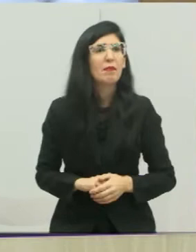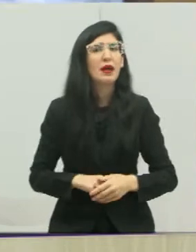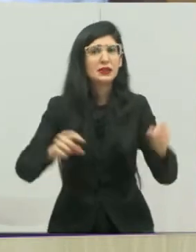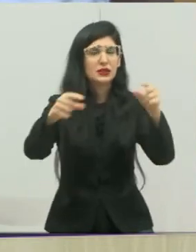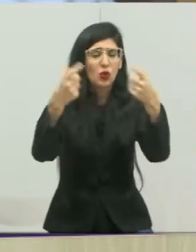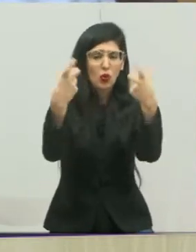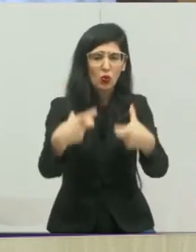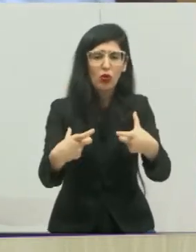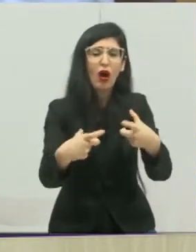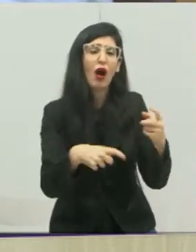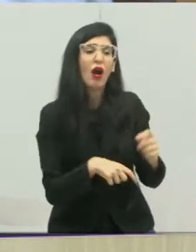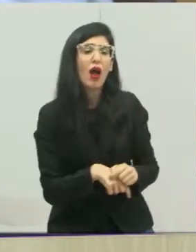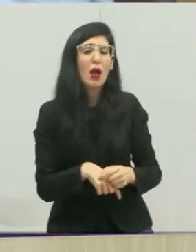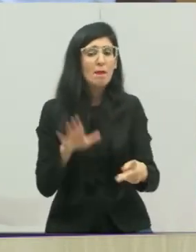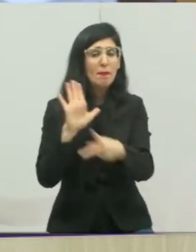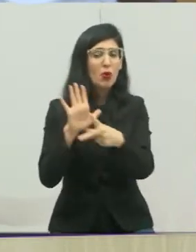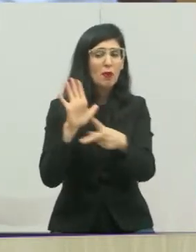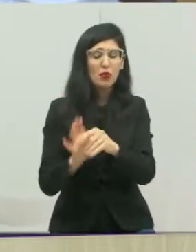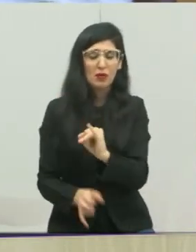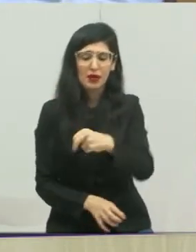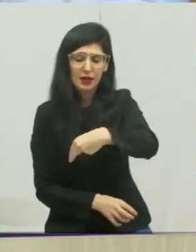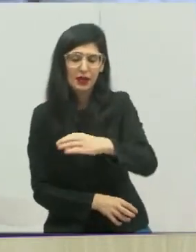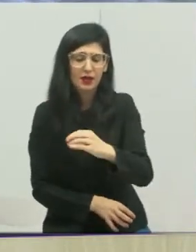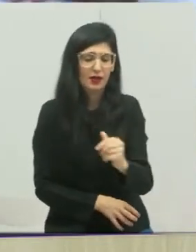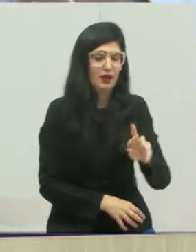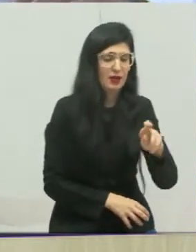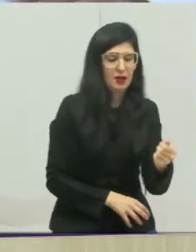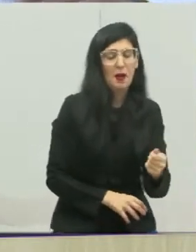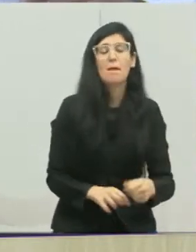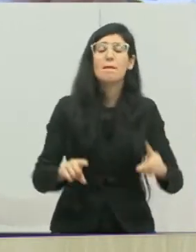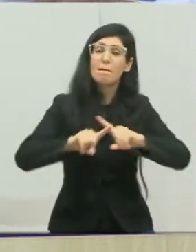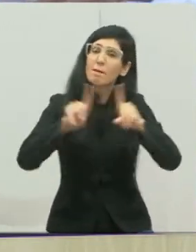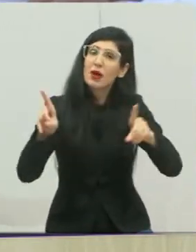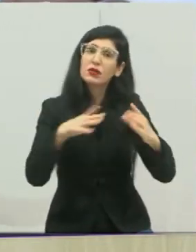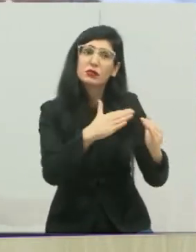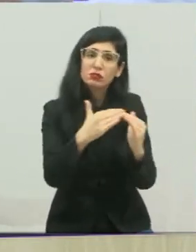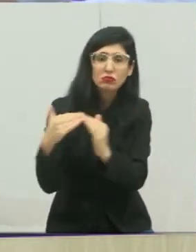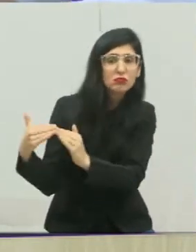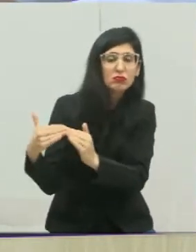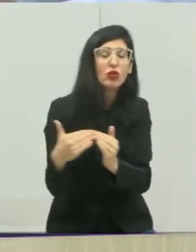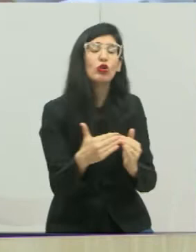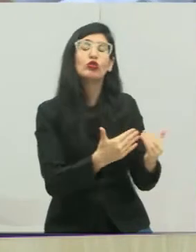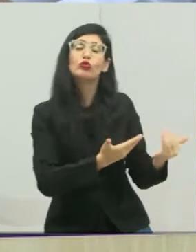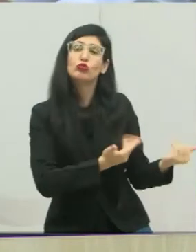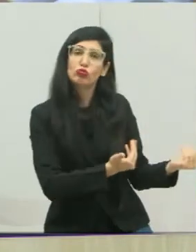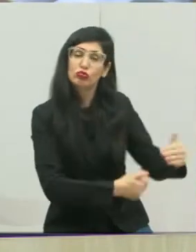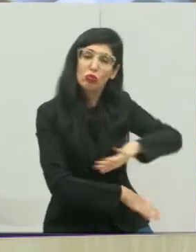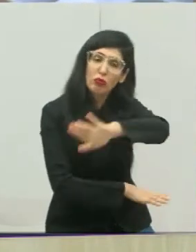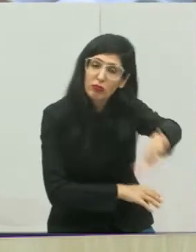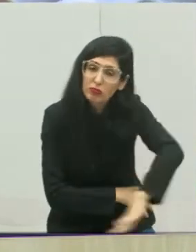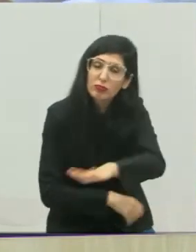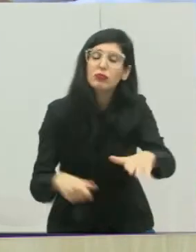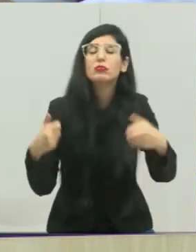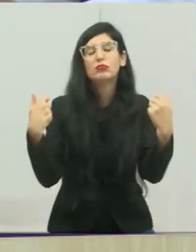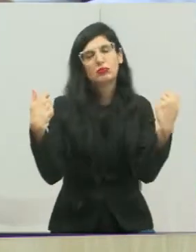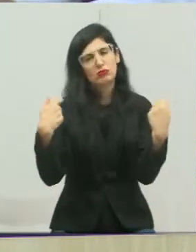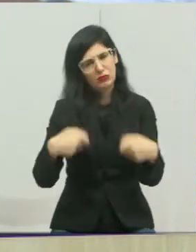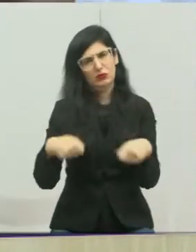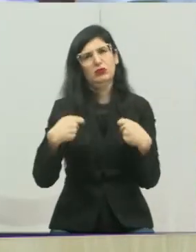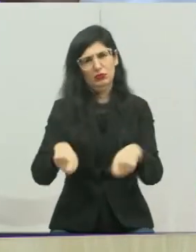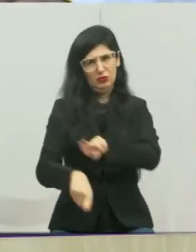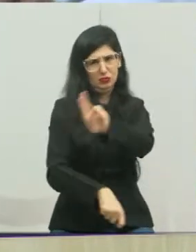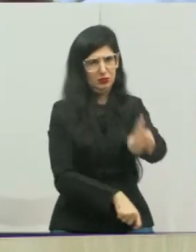INCRA. Cabe salientar que o pedido é para uso dos moradores, em especial da juventude da comunidade do Cepinho. Temos a